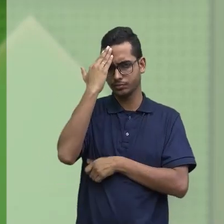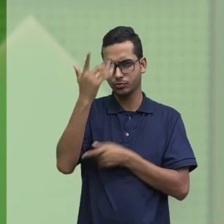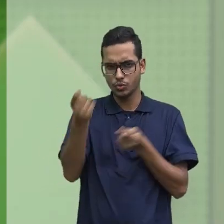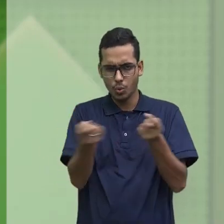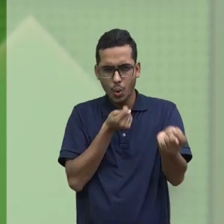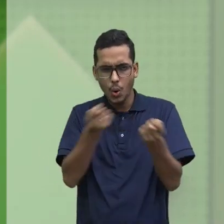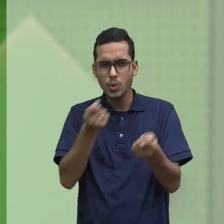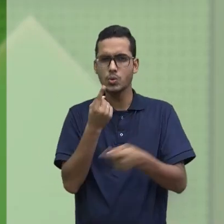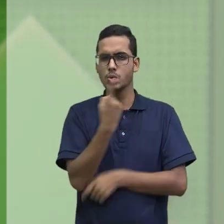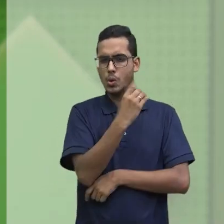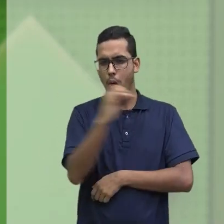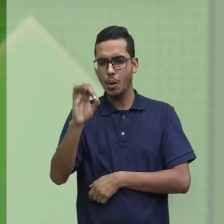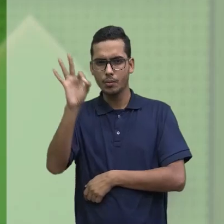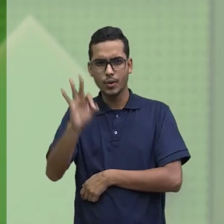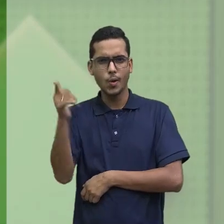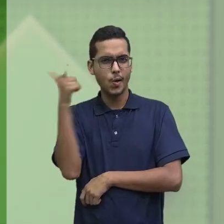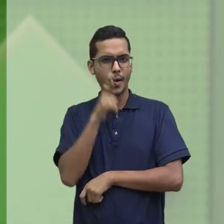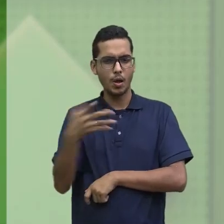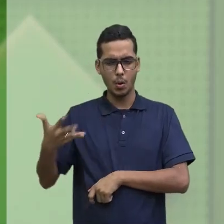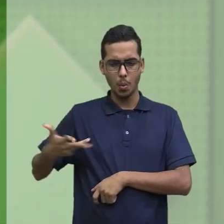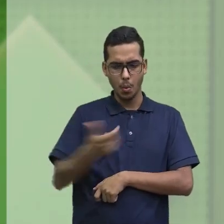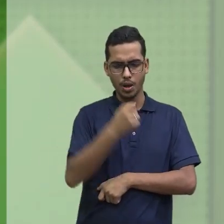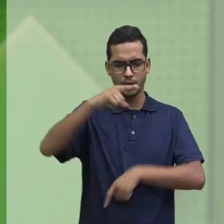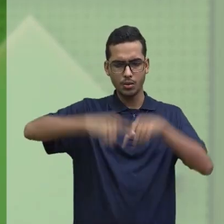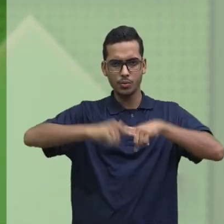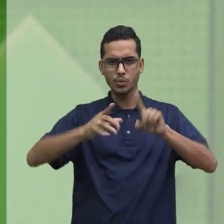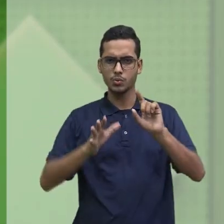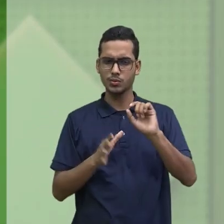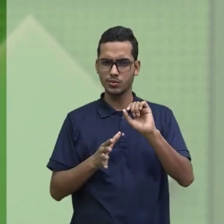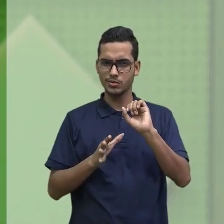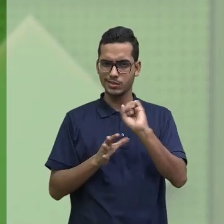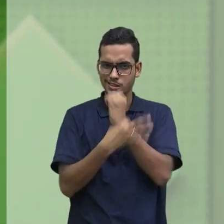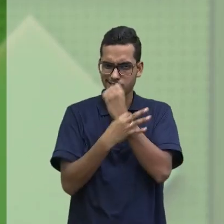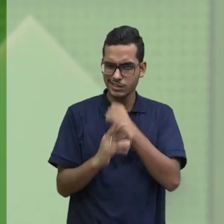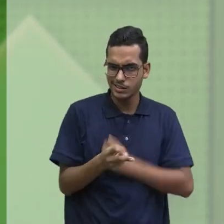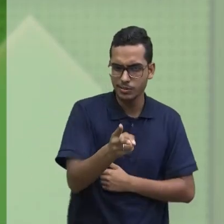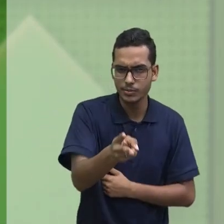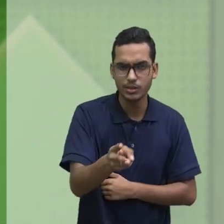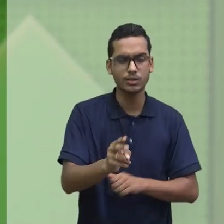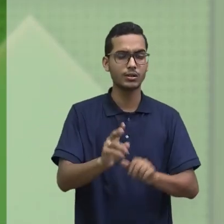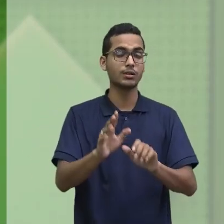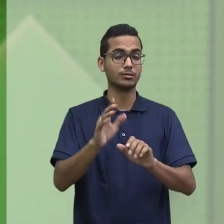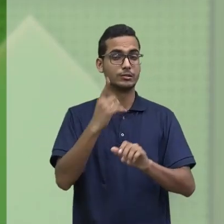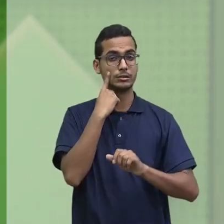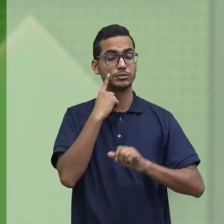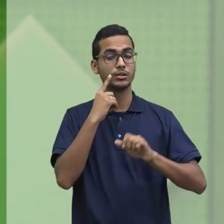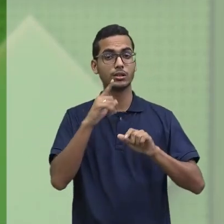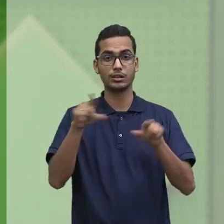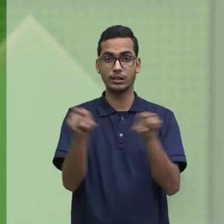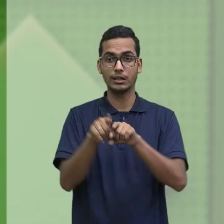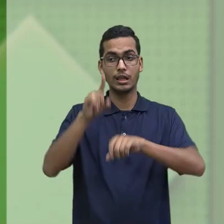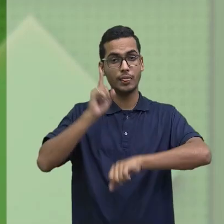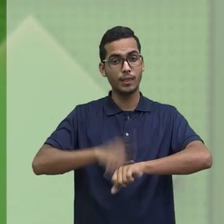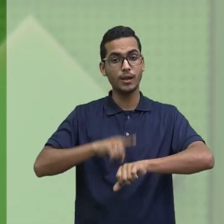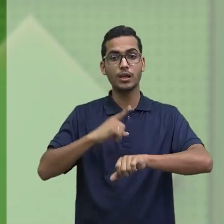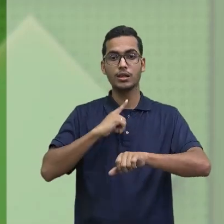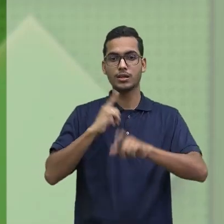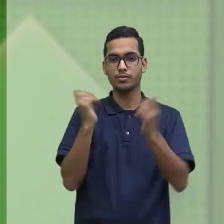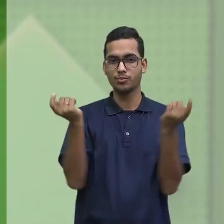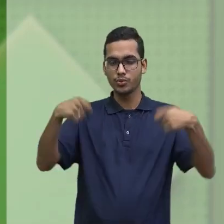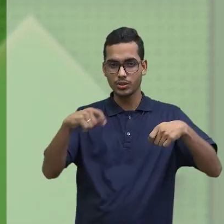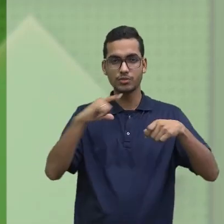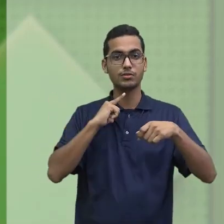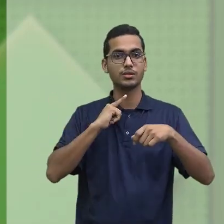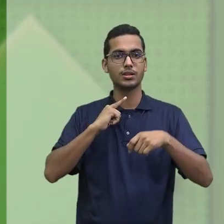produto. Então nós precisamos nos preocupar, porque se caso a gente traz para casa um alimento que ele pode estar contaminado, a gente